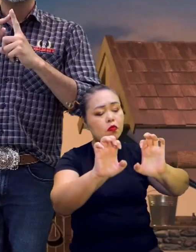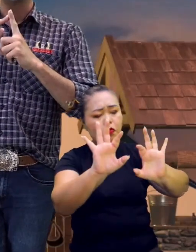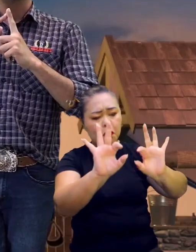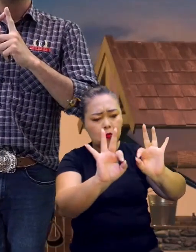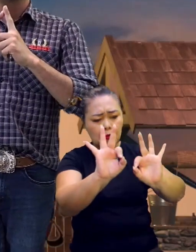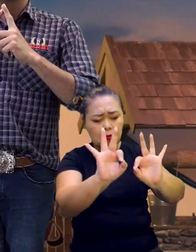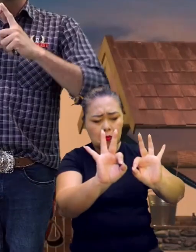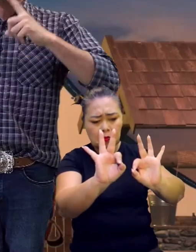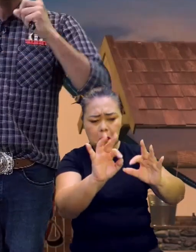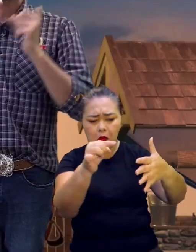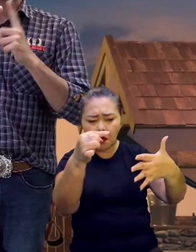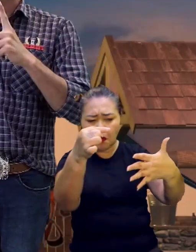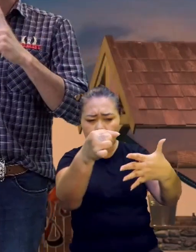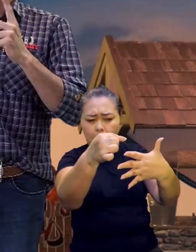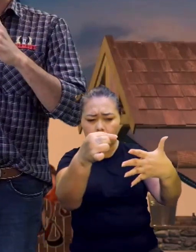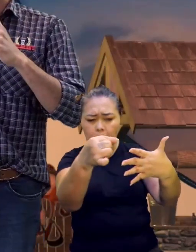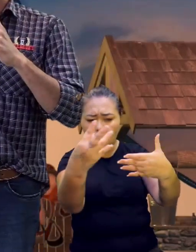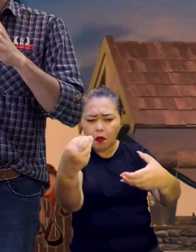propriedades,